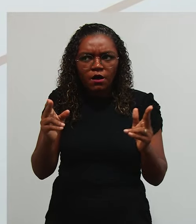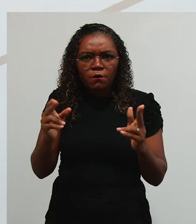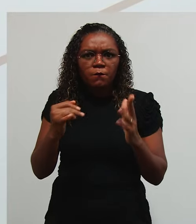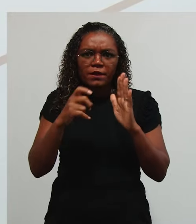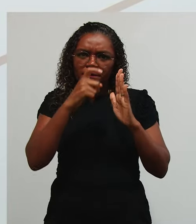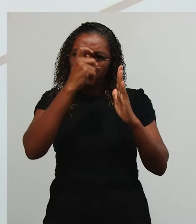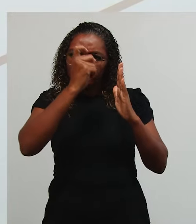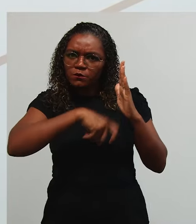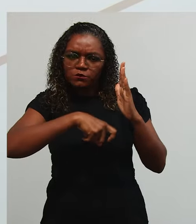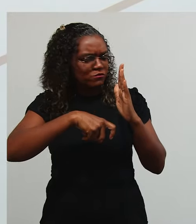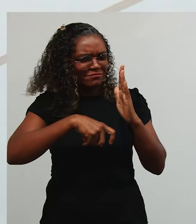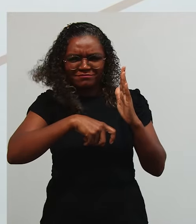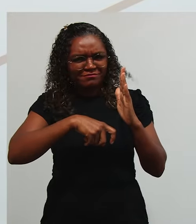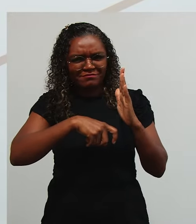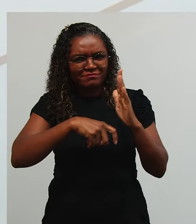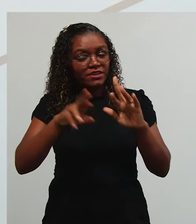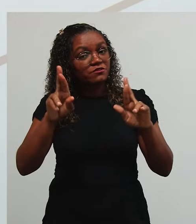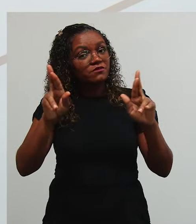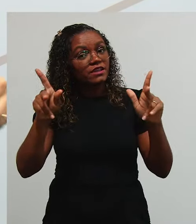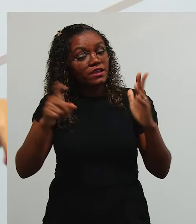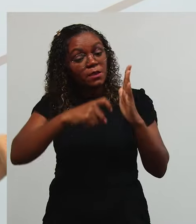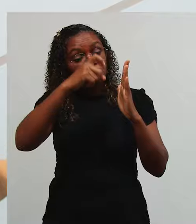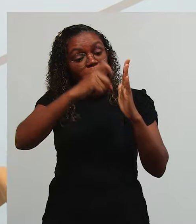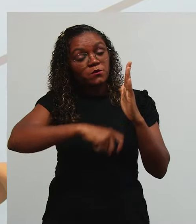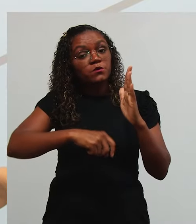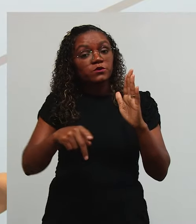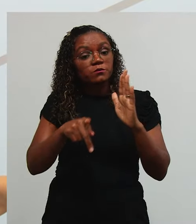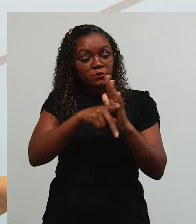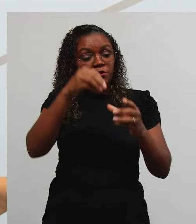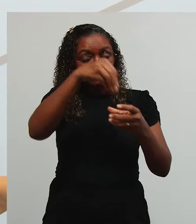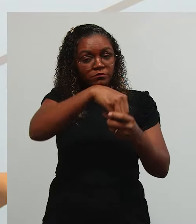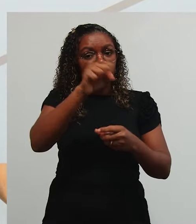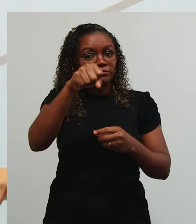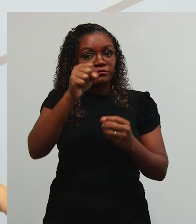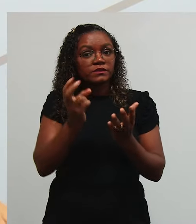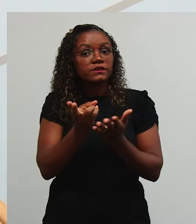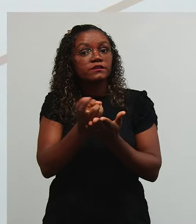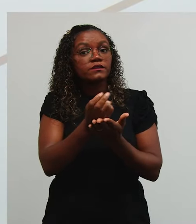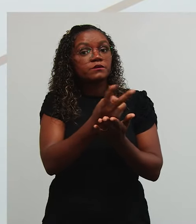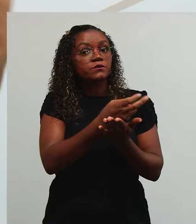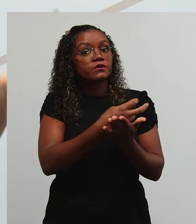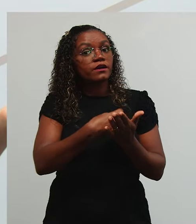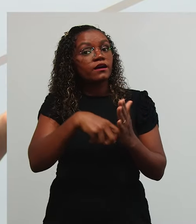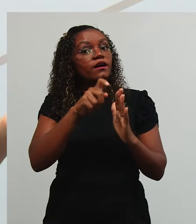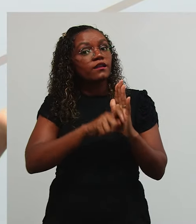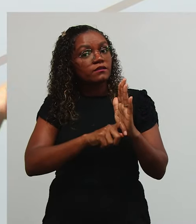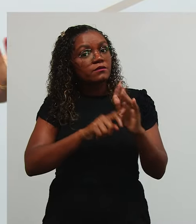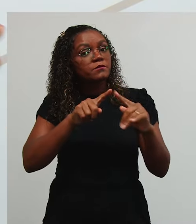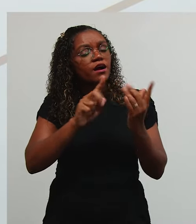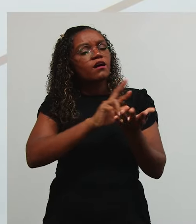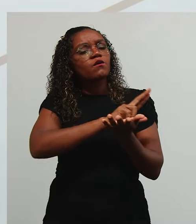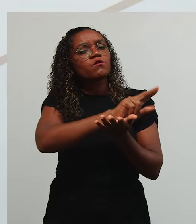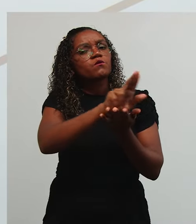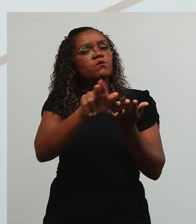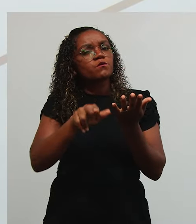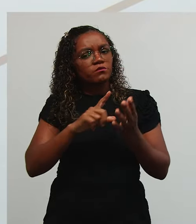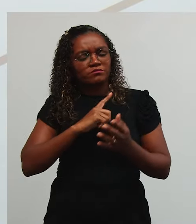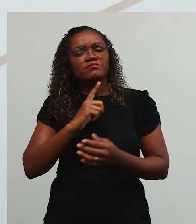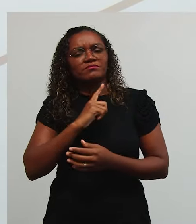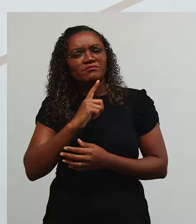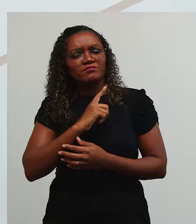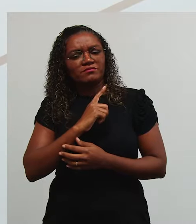realidade o imposto é uma espécie tributária nós temos outras tá então eu até